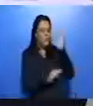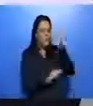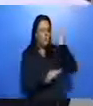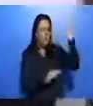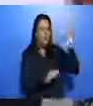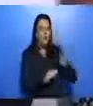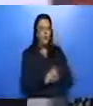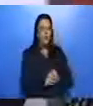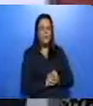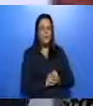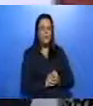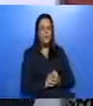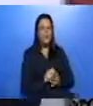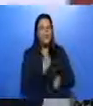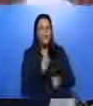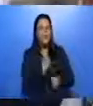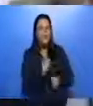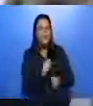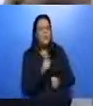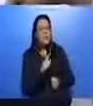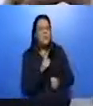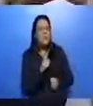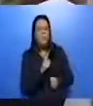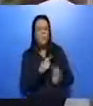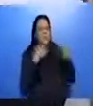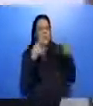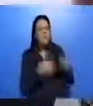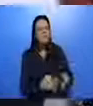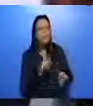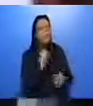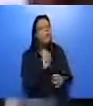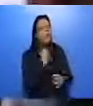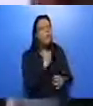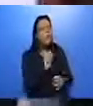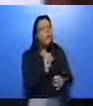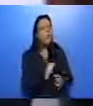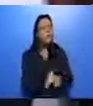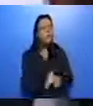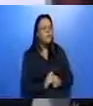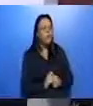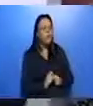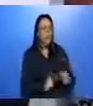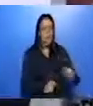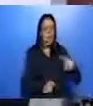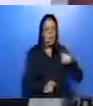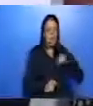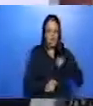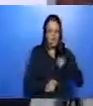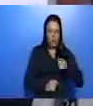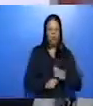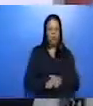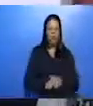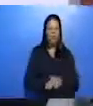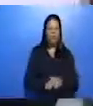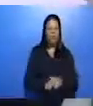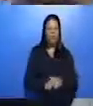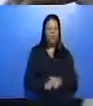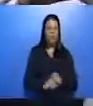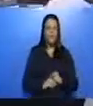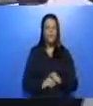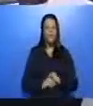lá. Quem tem a certeza? Quem? Eu. Sujeito. Subjetiva já não